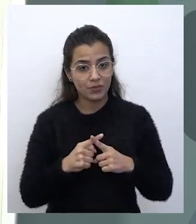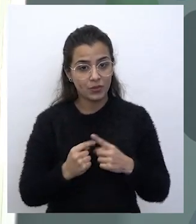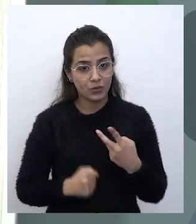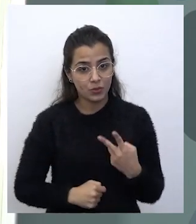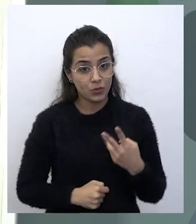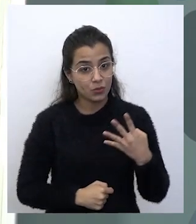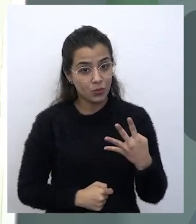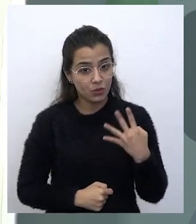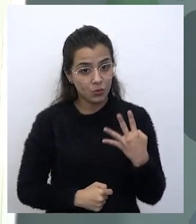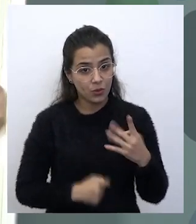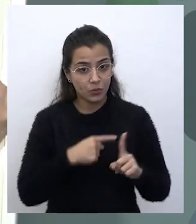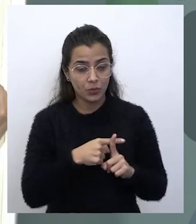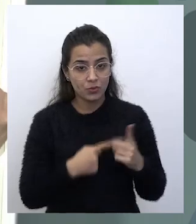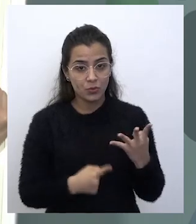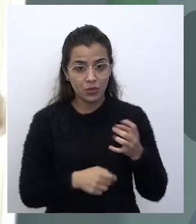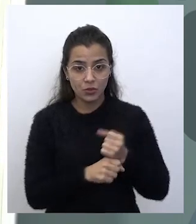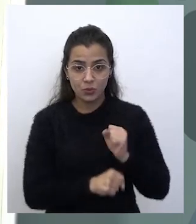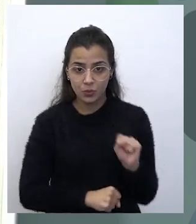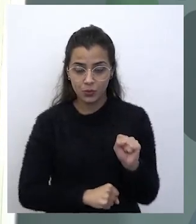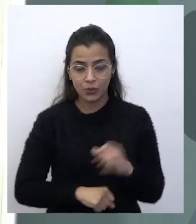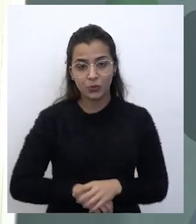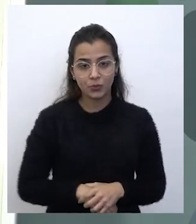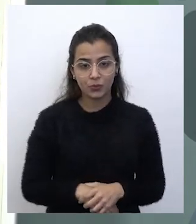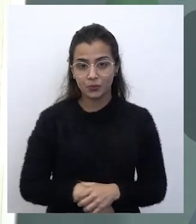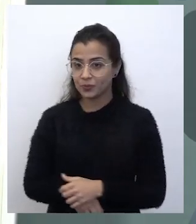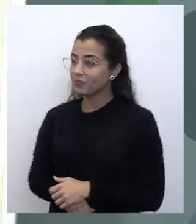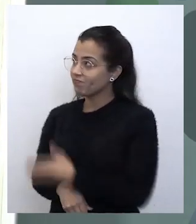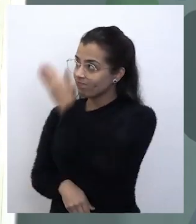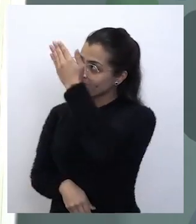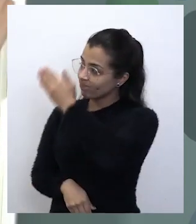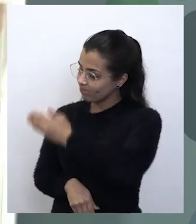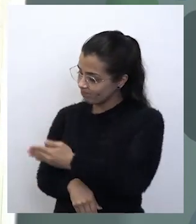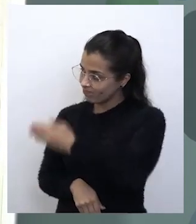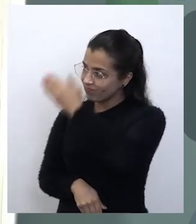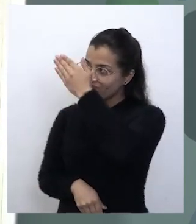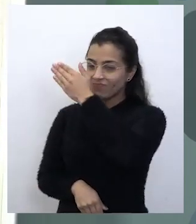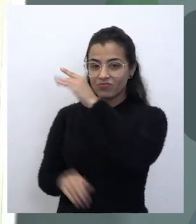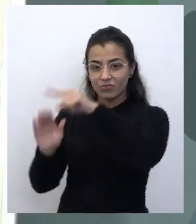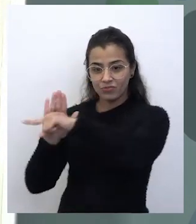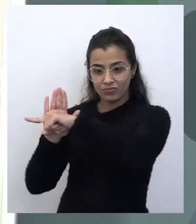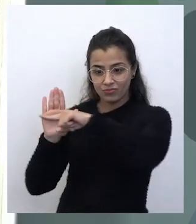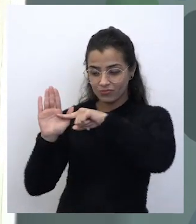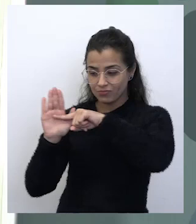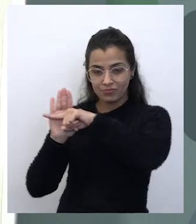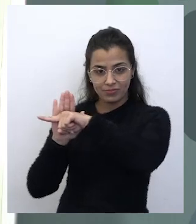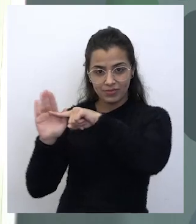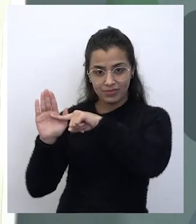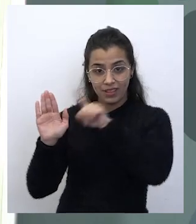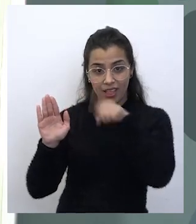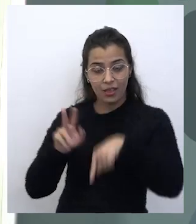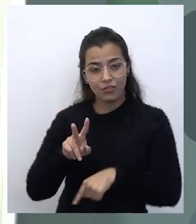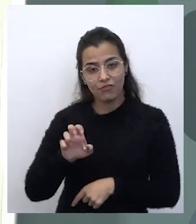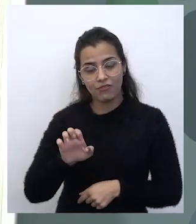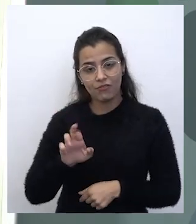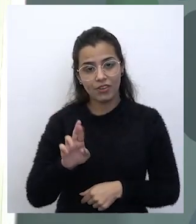mais 4, 8. Então, este aqui é o ponto 8. Podemos perceber que esse ponto do meio vai acabar sendo o nosso vértice. Tudo bem? Bom, o que eu